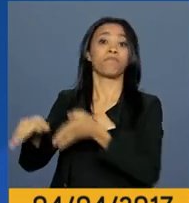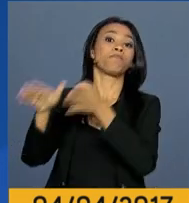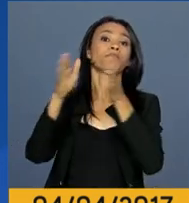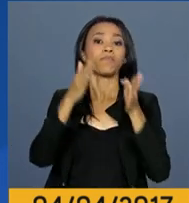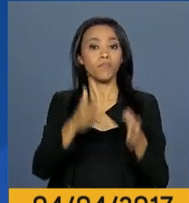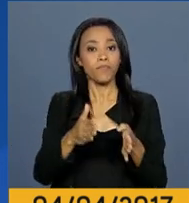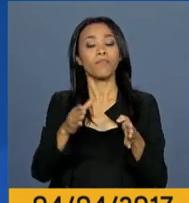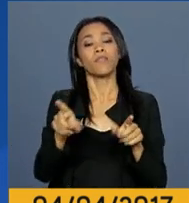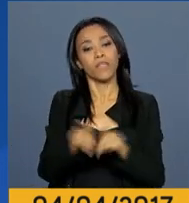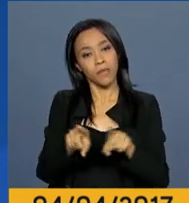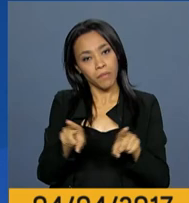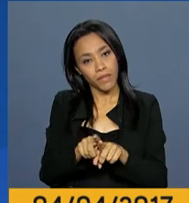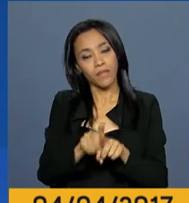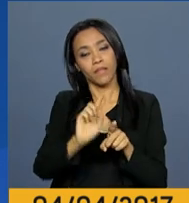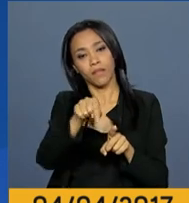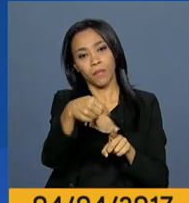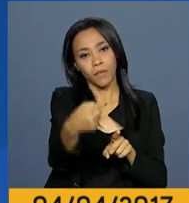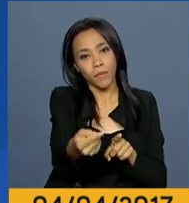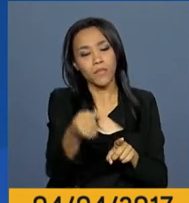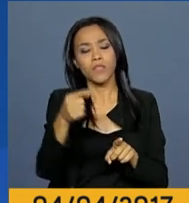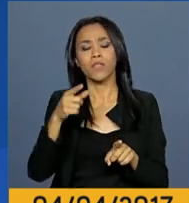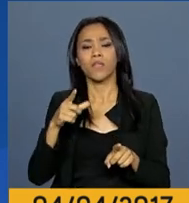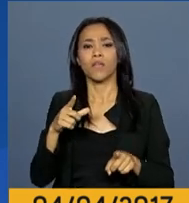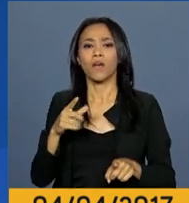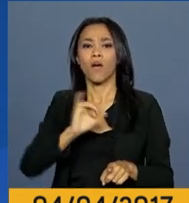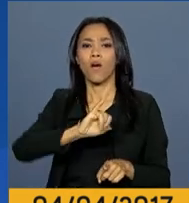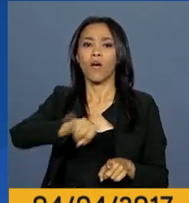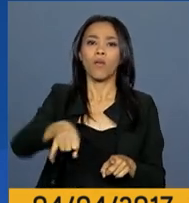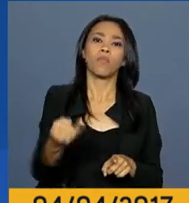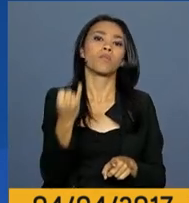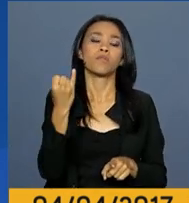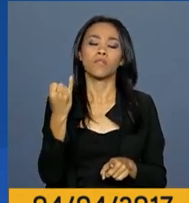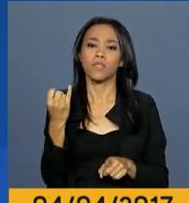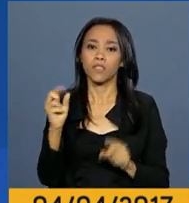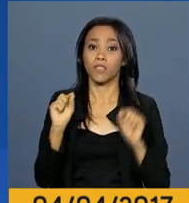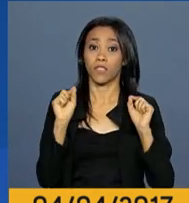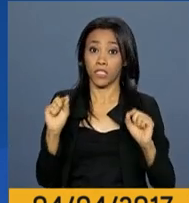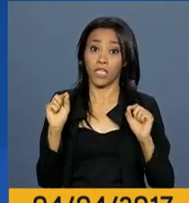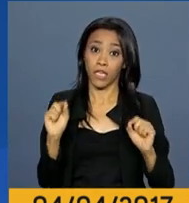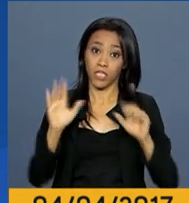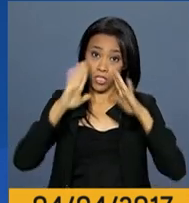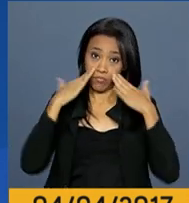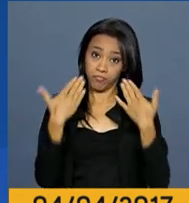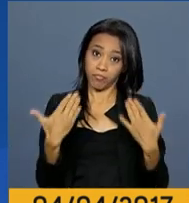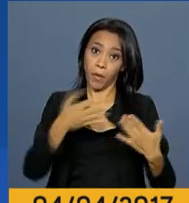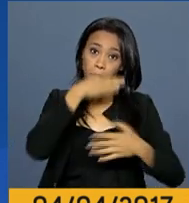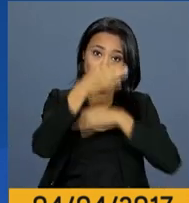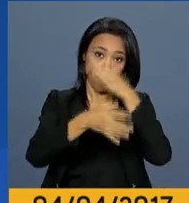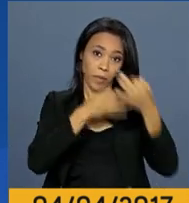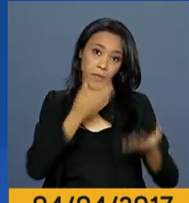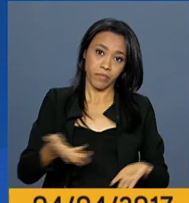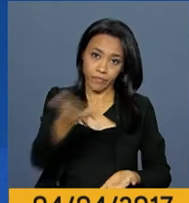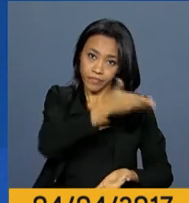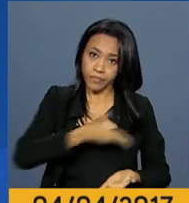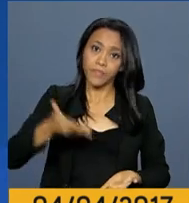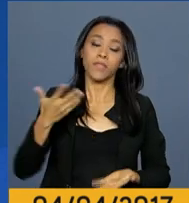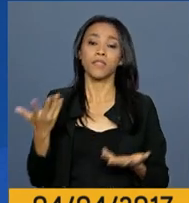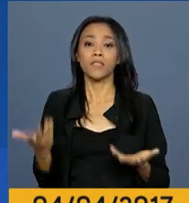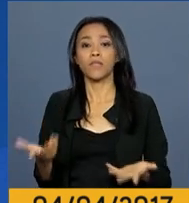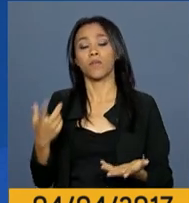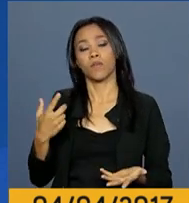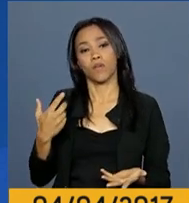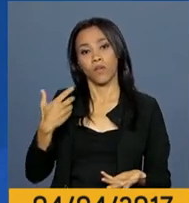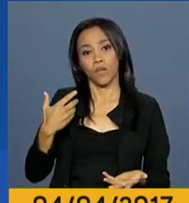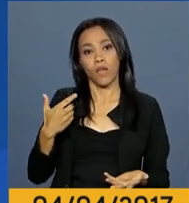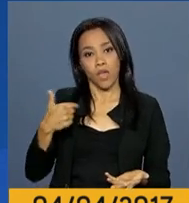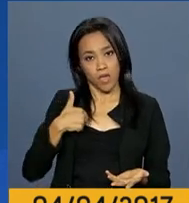também terão, penso eu depois, oportunidade de manifestação. Portanto, nossa determinação,